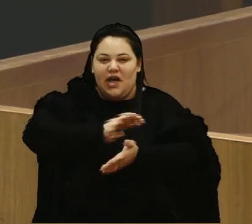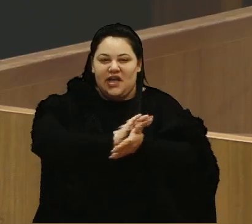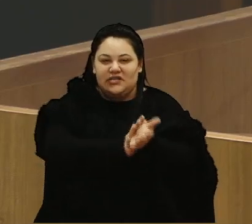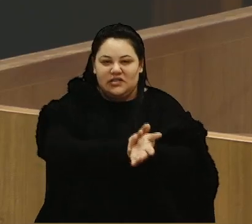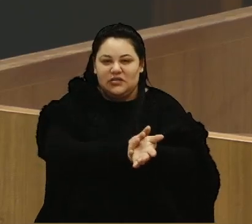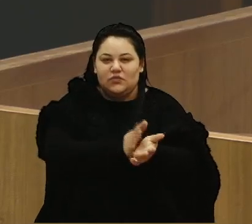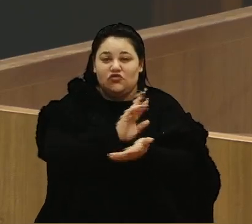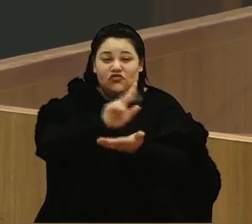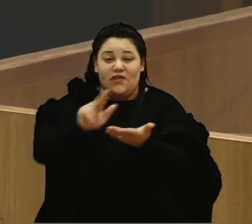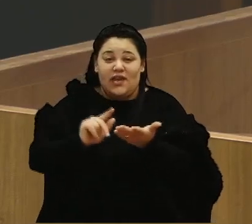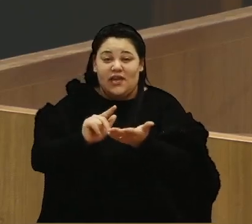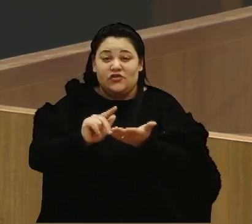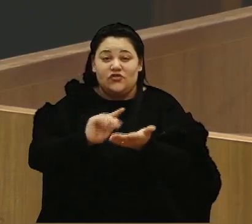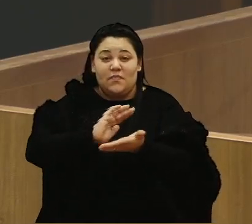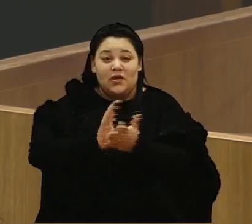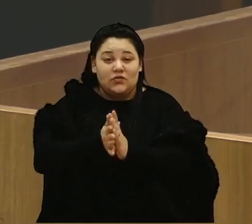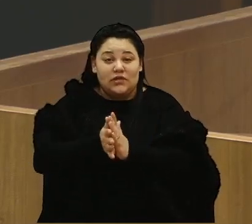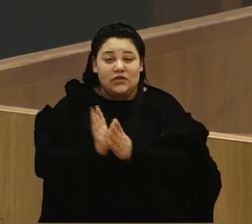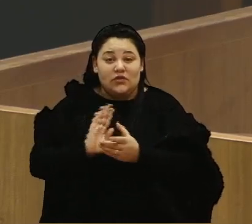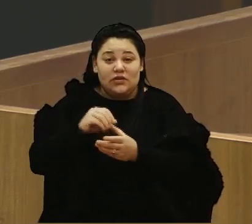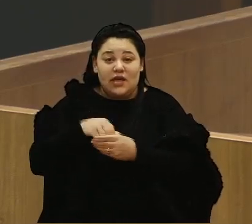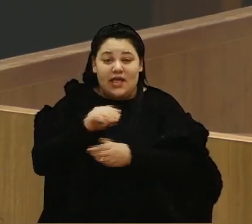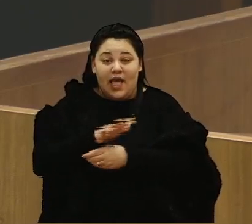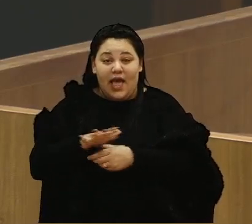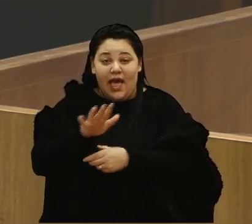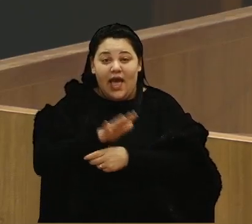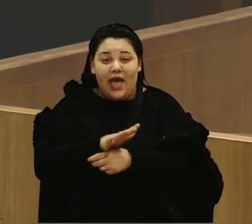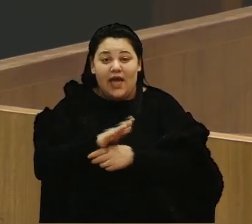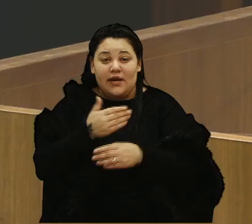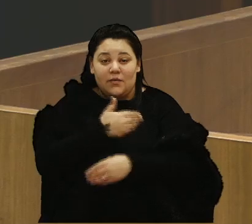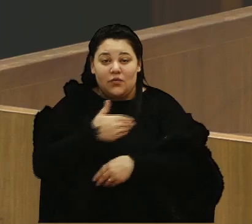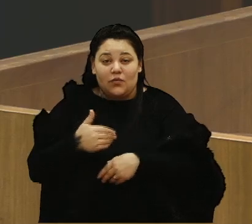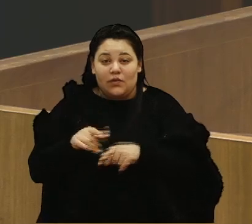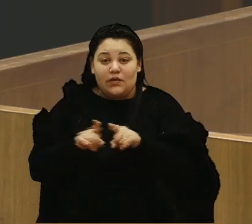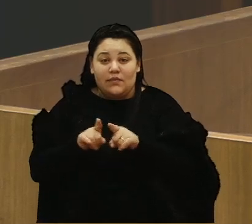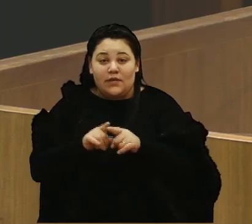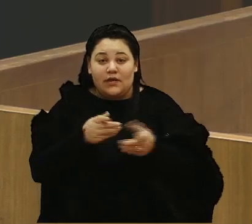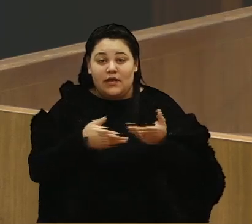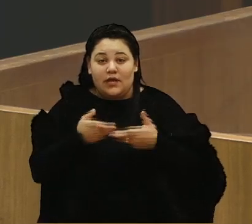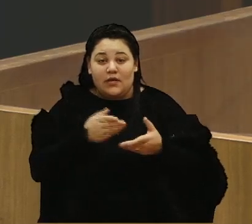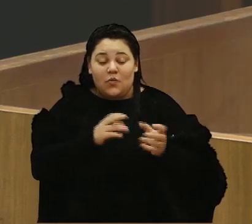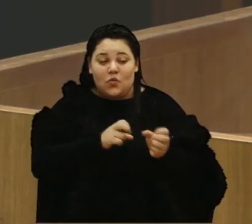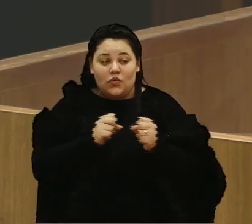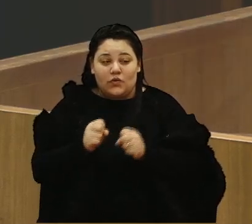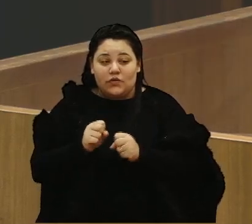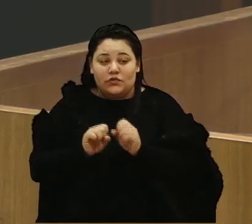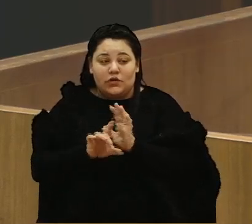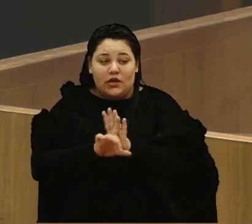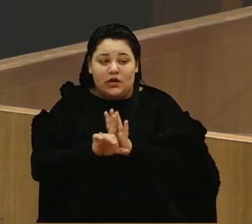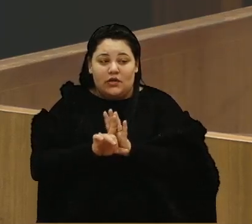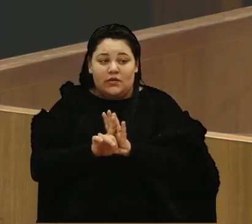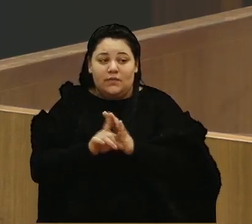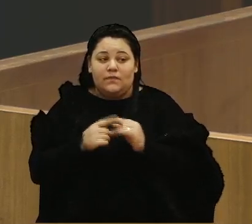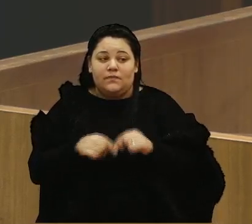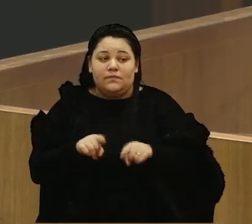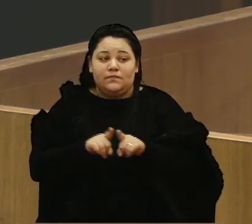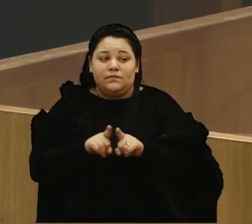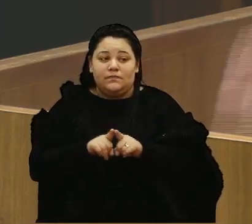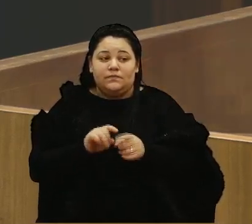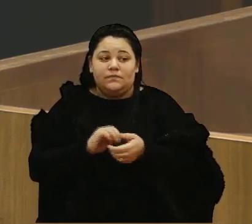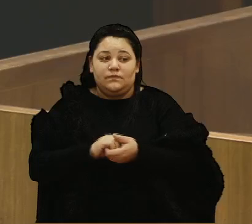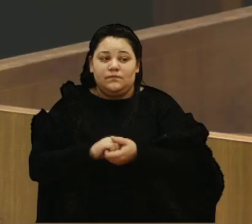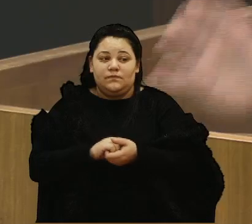diferentes preconceitos no serviço público e tratando do poder legislativo, no meu ponto de vista, nós precisamos dar exemplo. E por